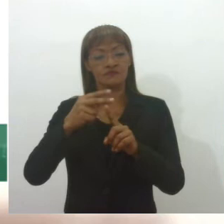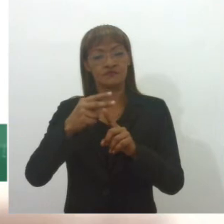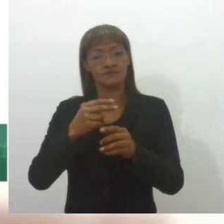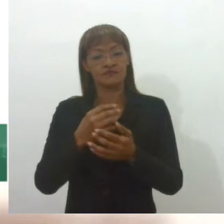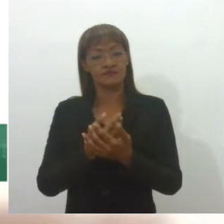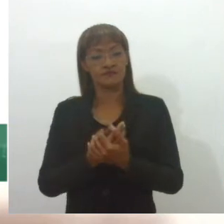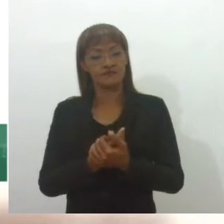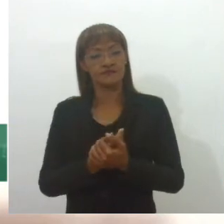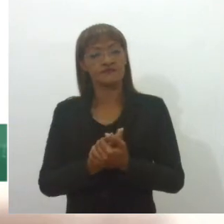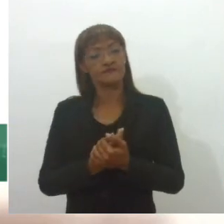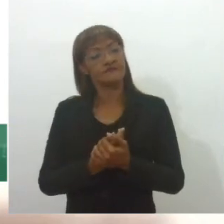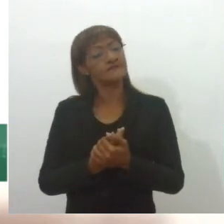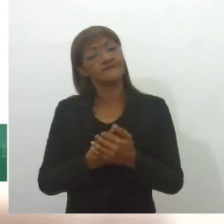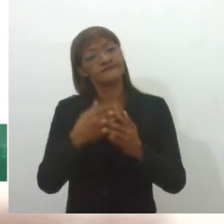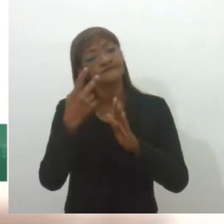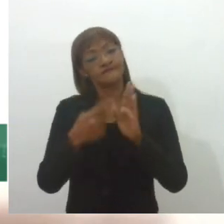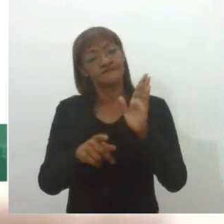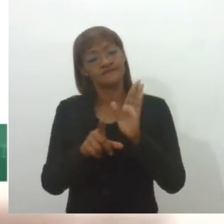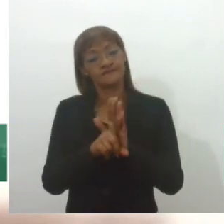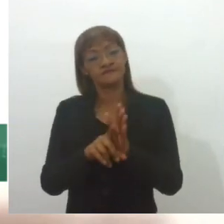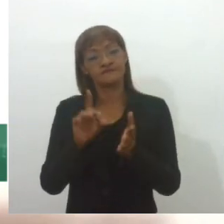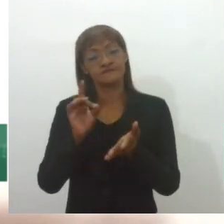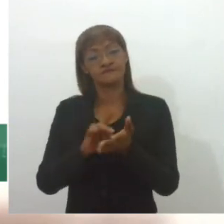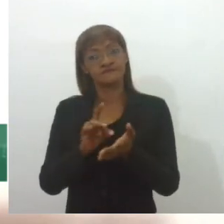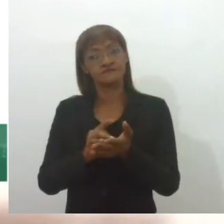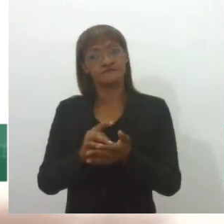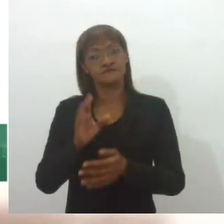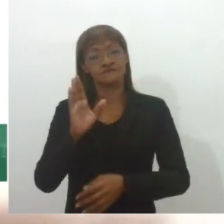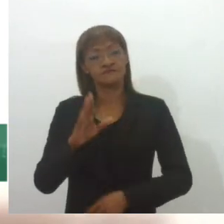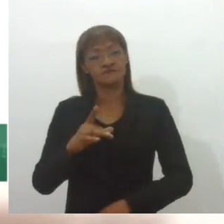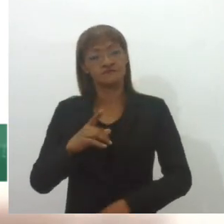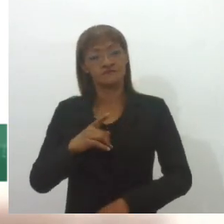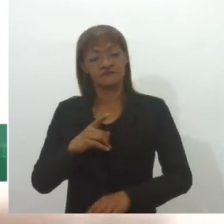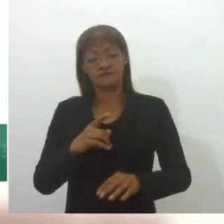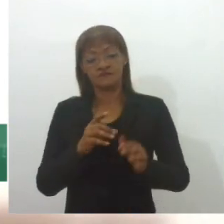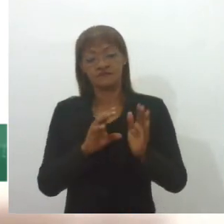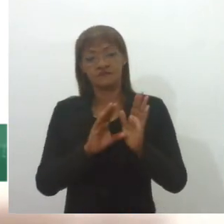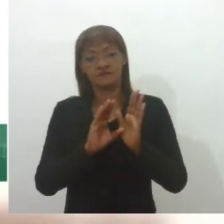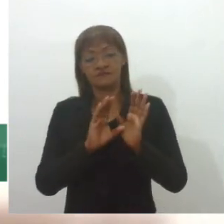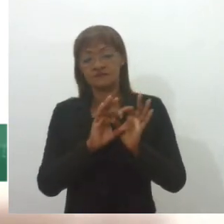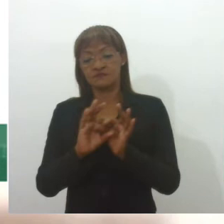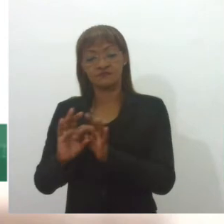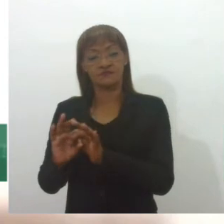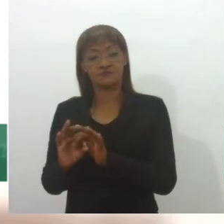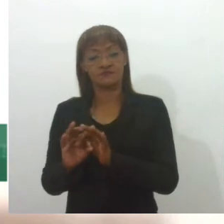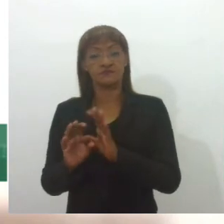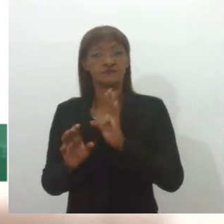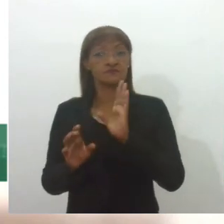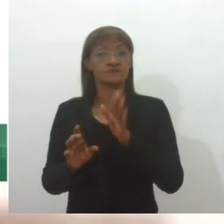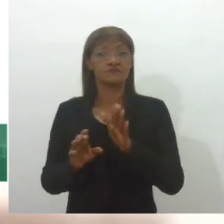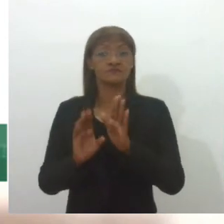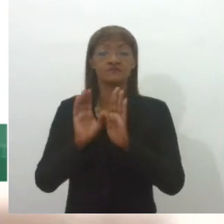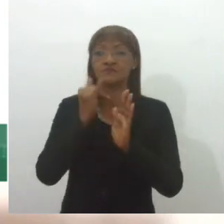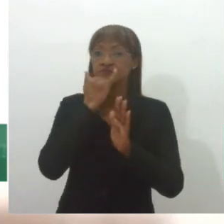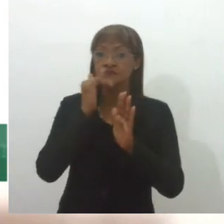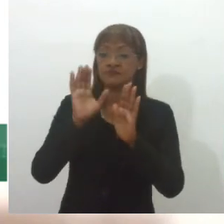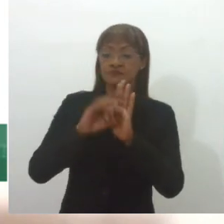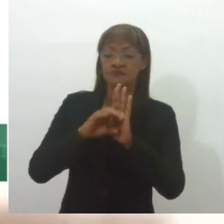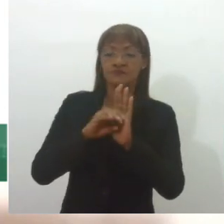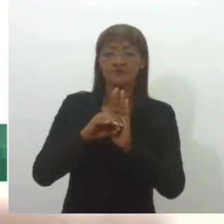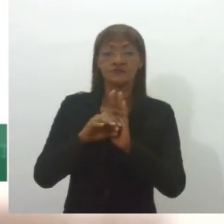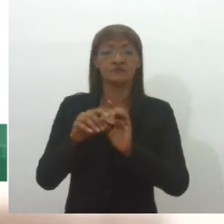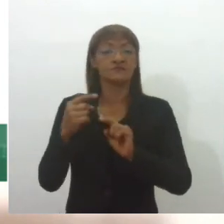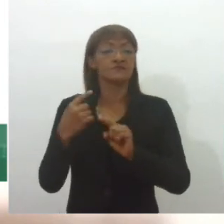Esse projeto de lei, na verdade, ele já se insere nesse contexto, né, de política pública, porque nós estamos vivendo um